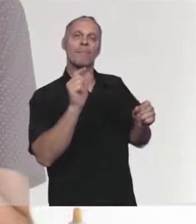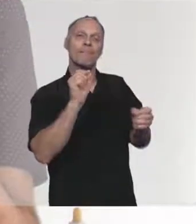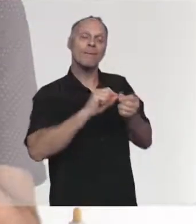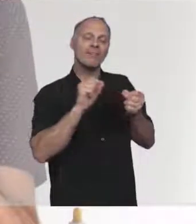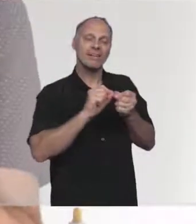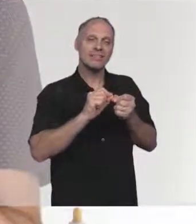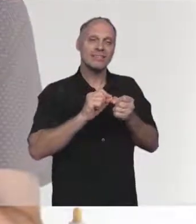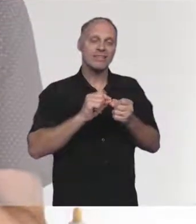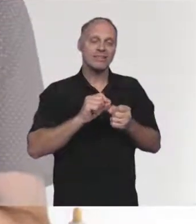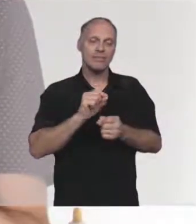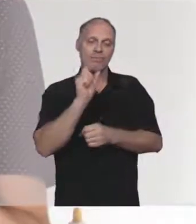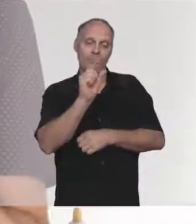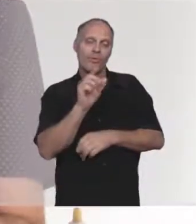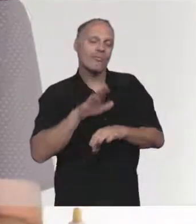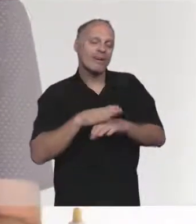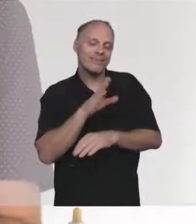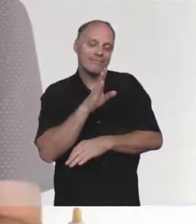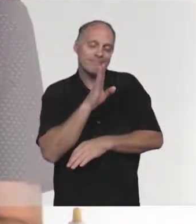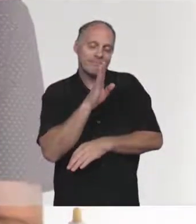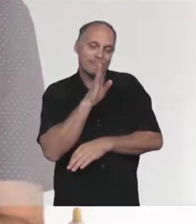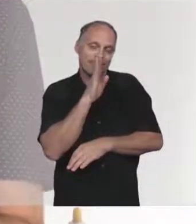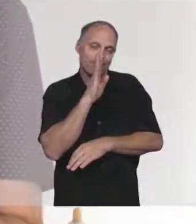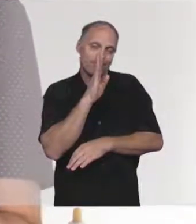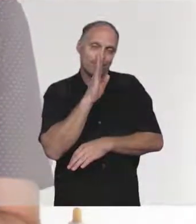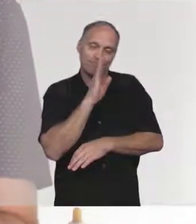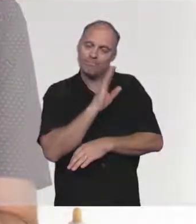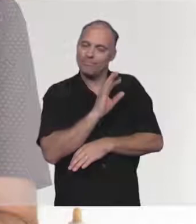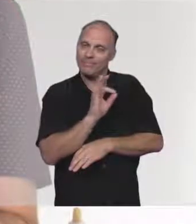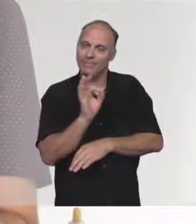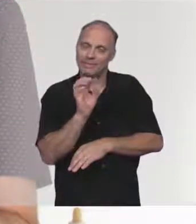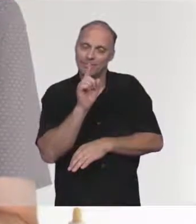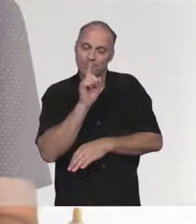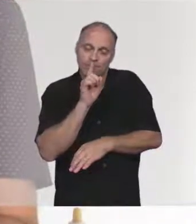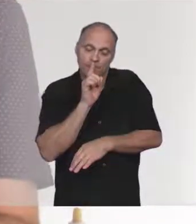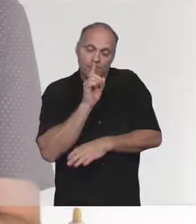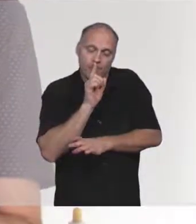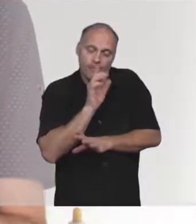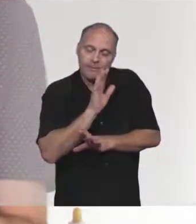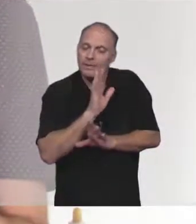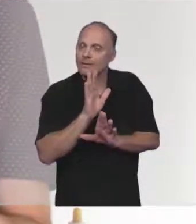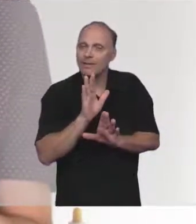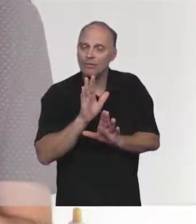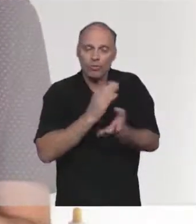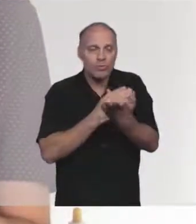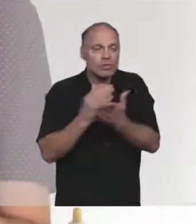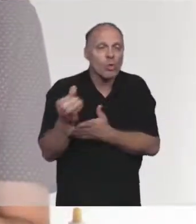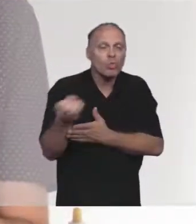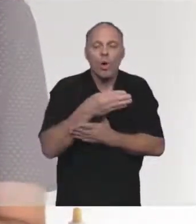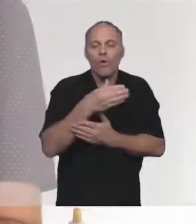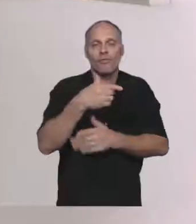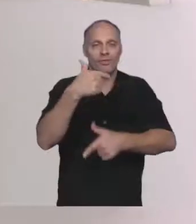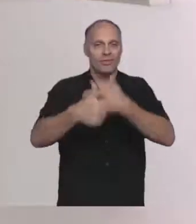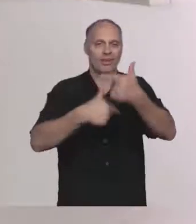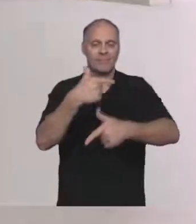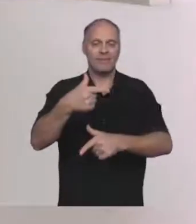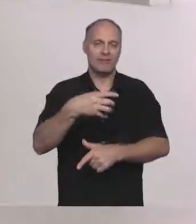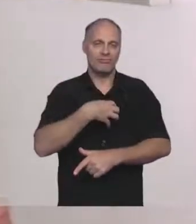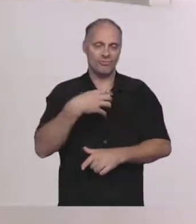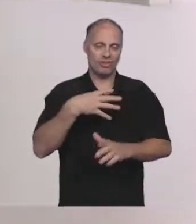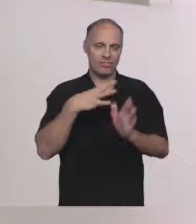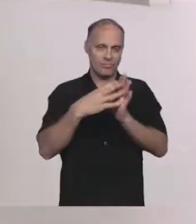para gerar um certo silêncio, para iniciar um novo corpo de trabalho, né?